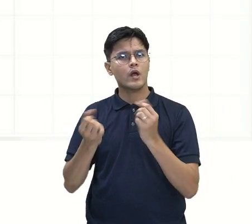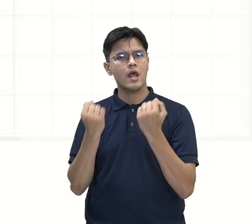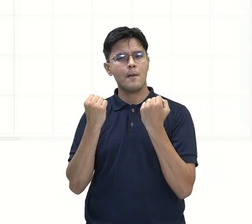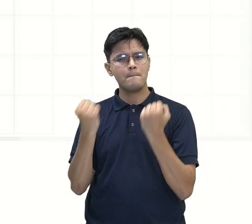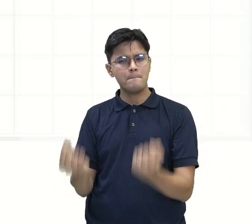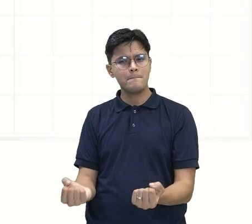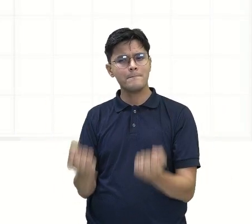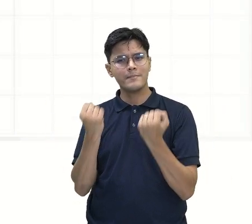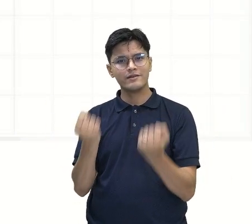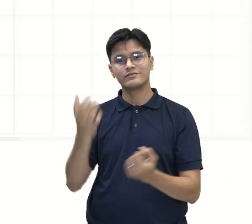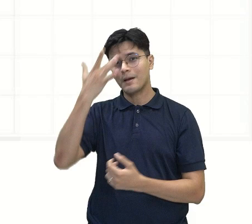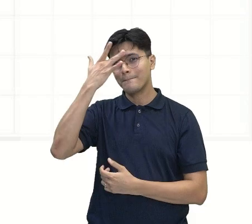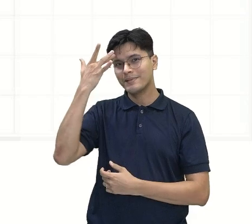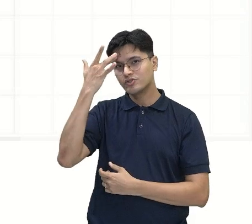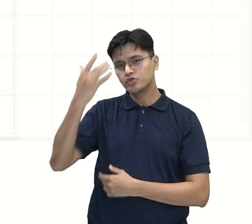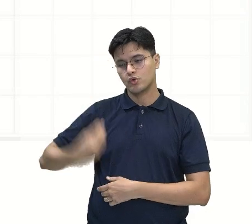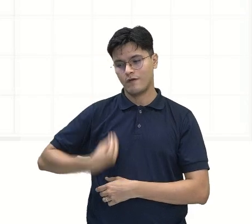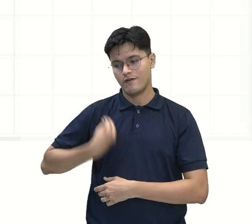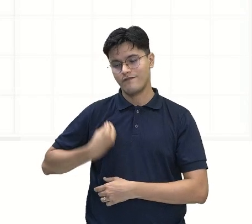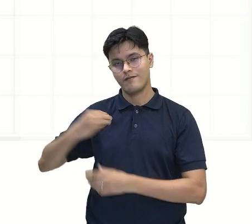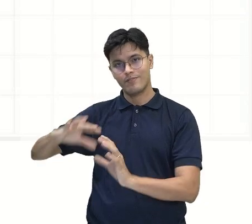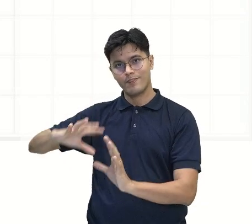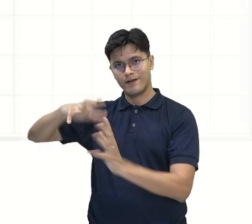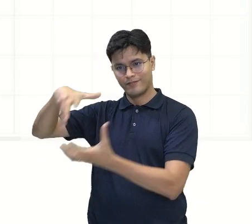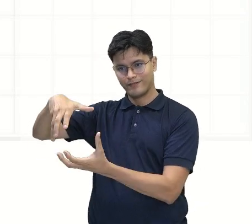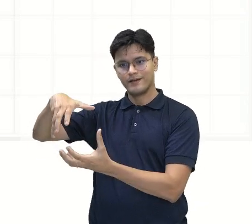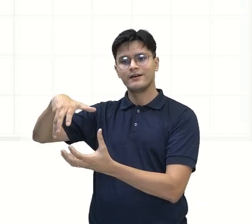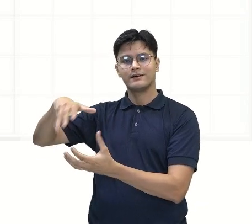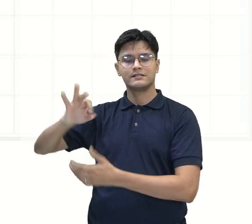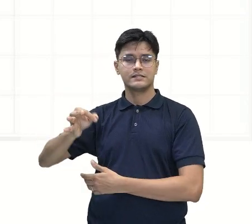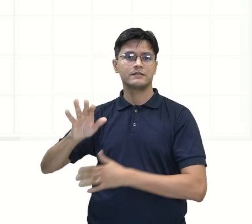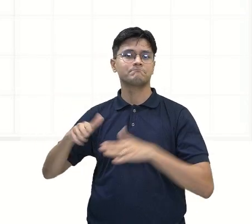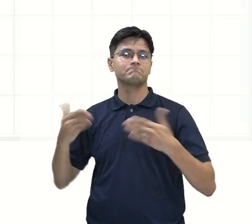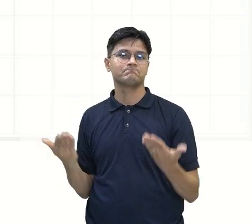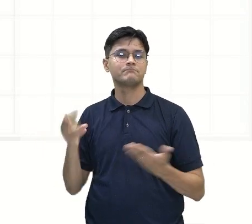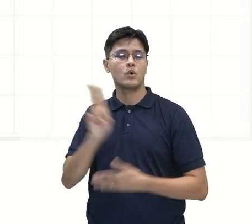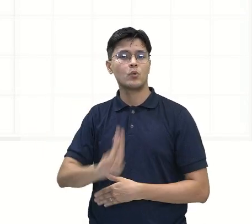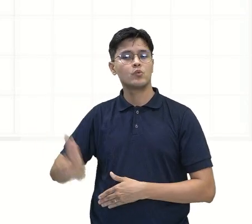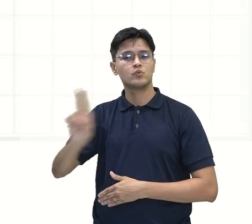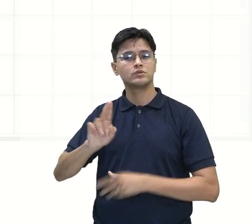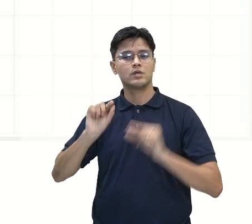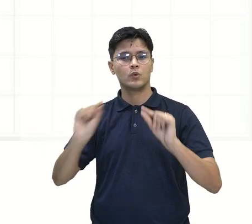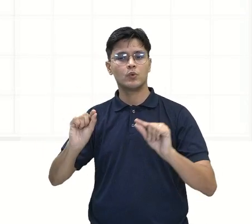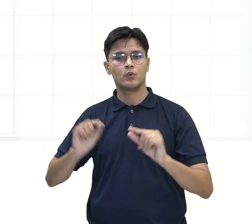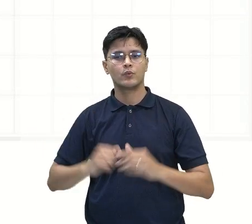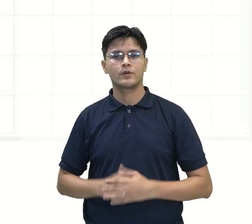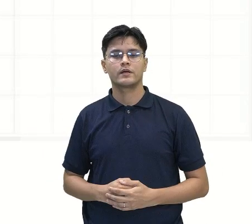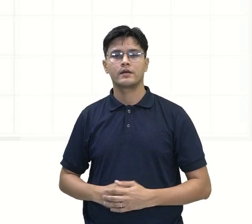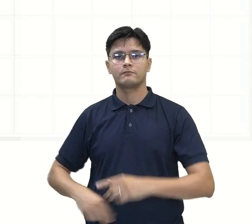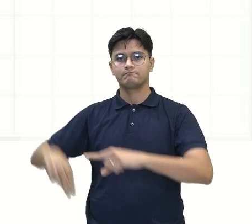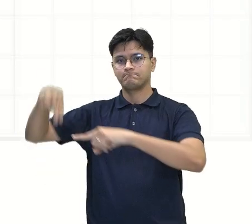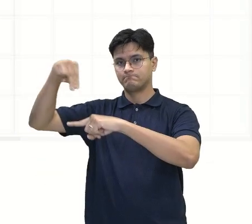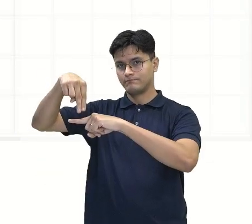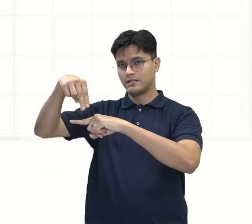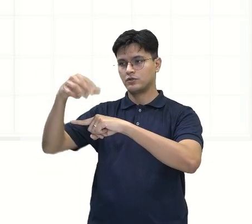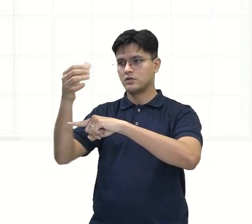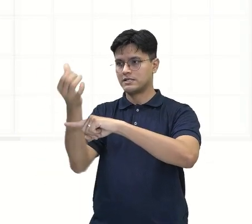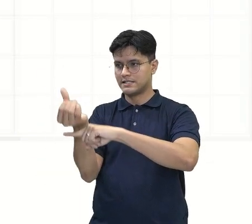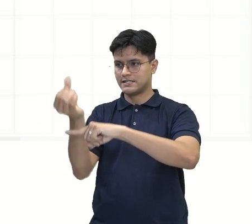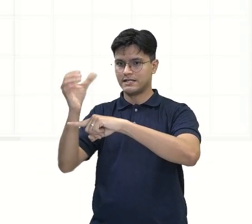Terra, né, da pessoa que está na Terra, então eu vou usar esse numerador aqui, né, que é o